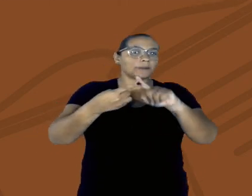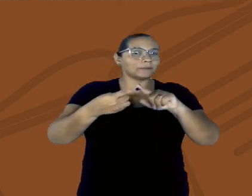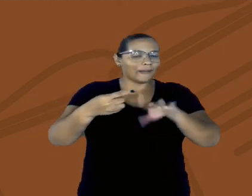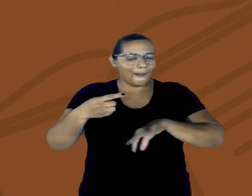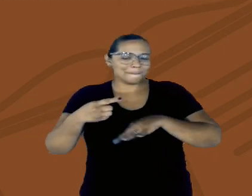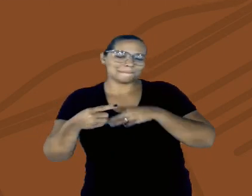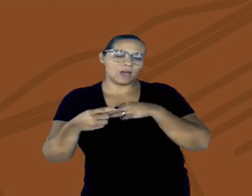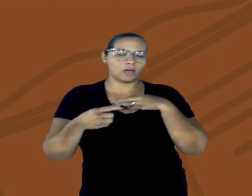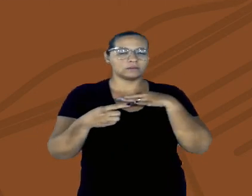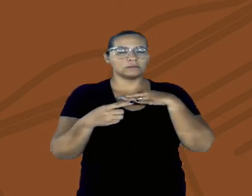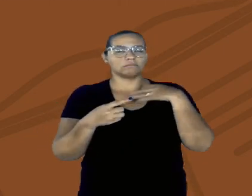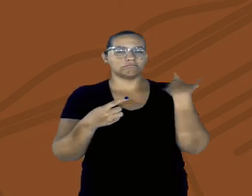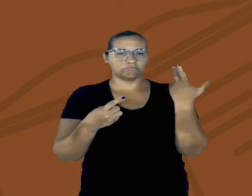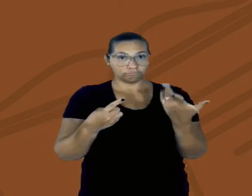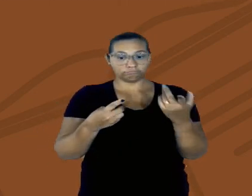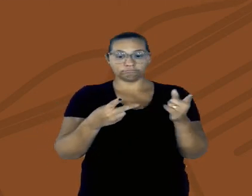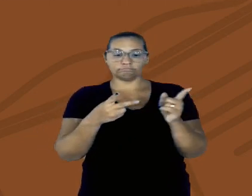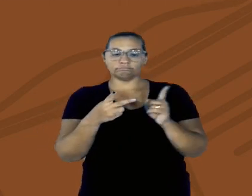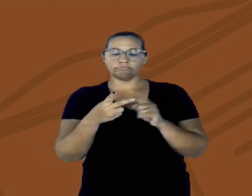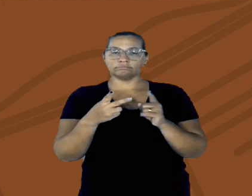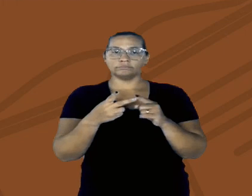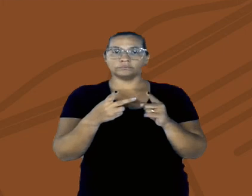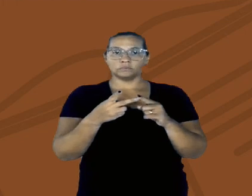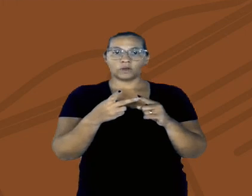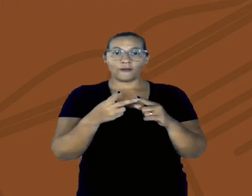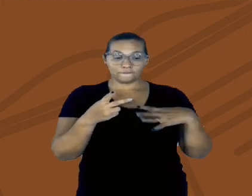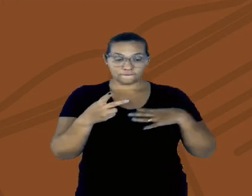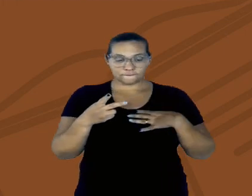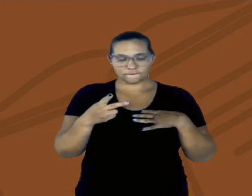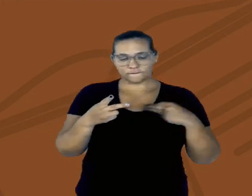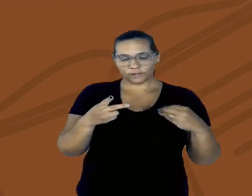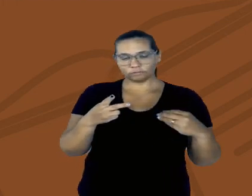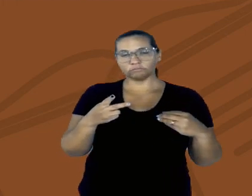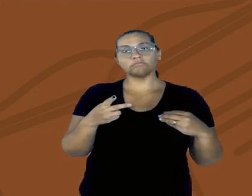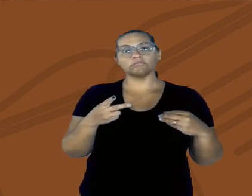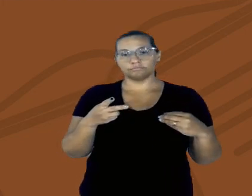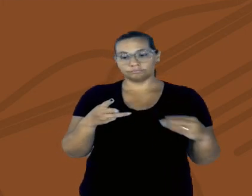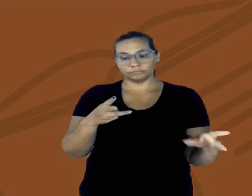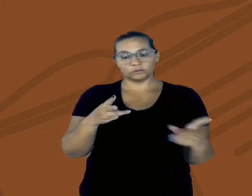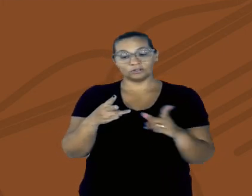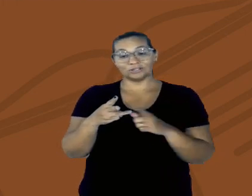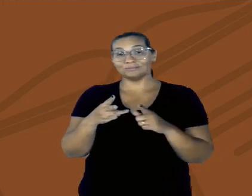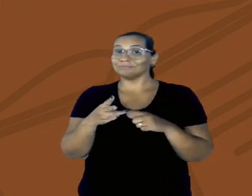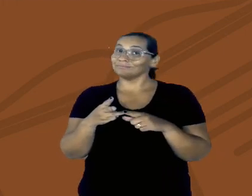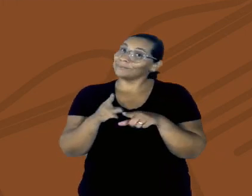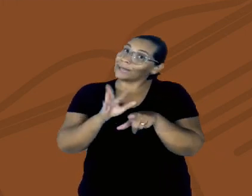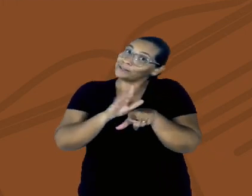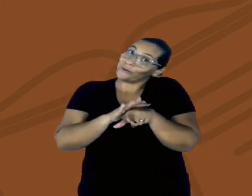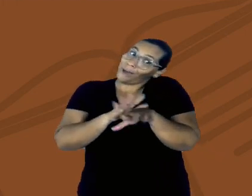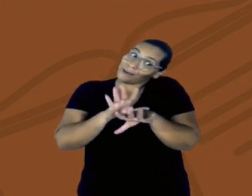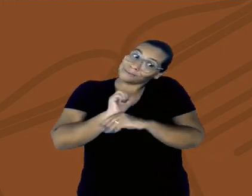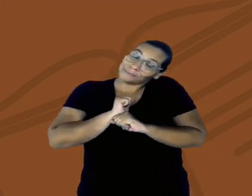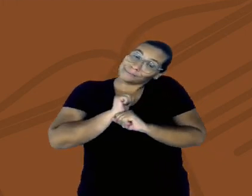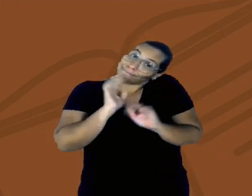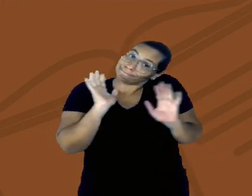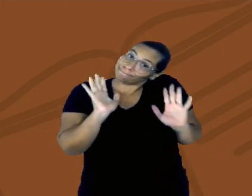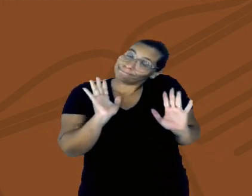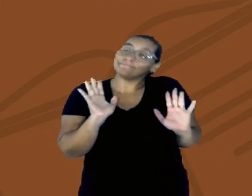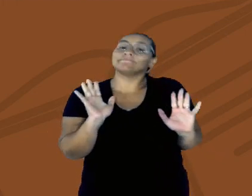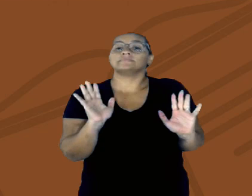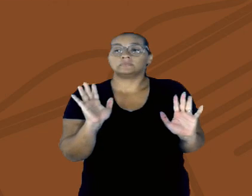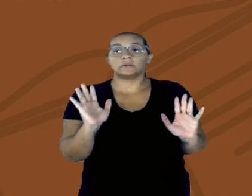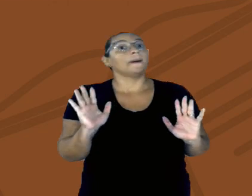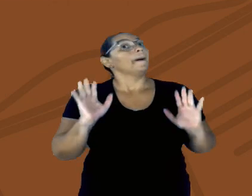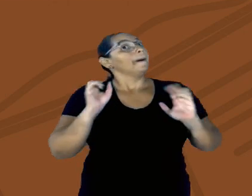bom, né? Muito bem. O sexo nos dá filhos e o sexo pode nos dar doença. Por